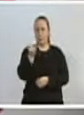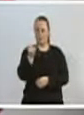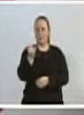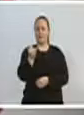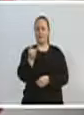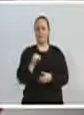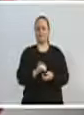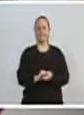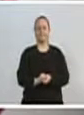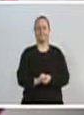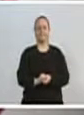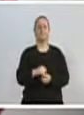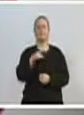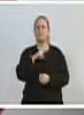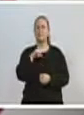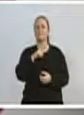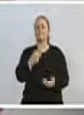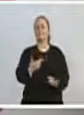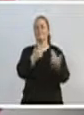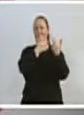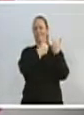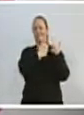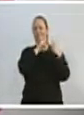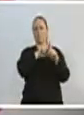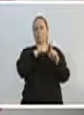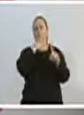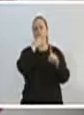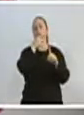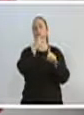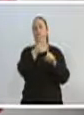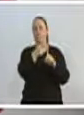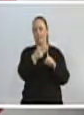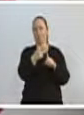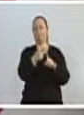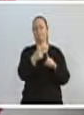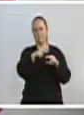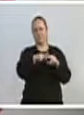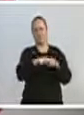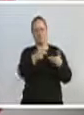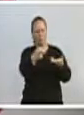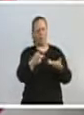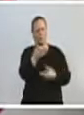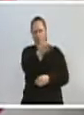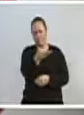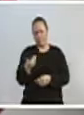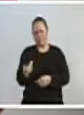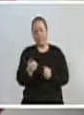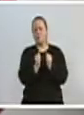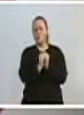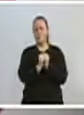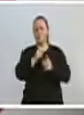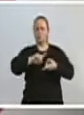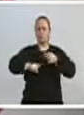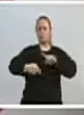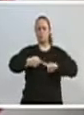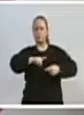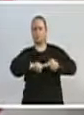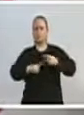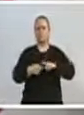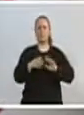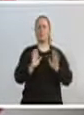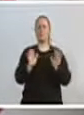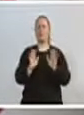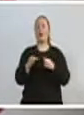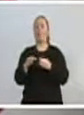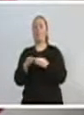relatoria, tem as suas responsabilidades redobradas na CCJ, então fico com o convite em vossa excelência que possa construir sim, não se trata de cúpula A, B ou C,